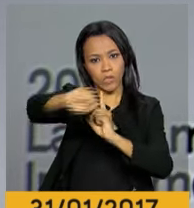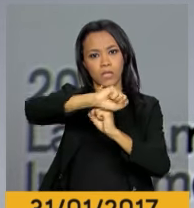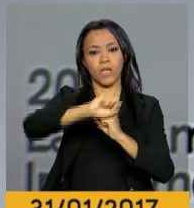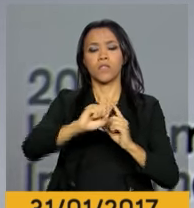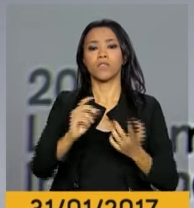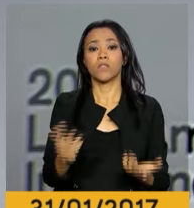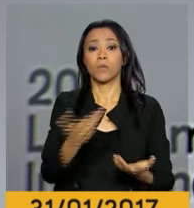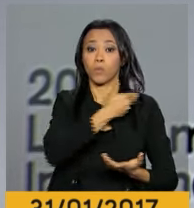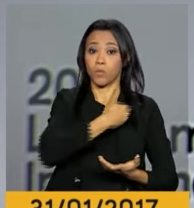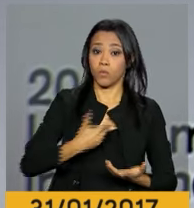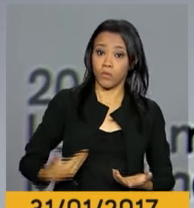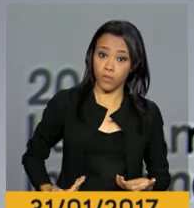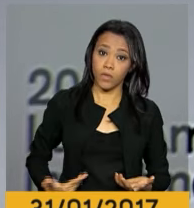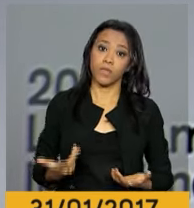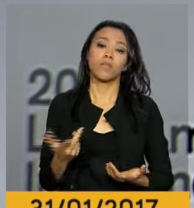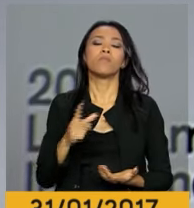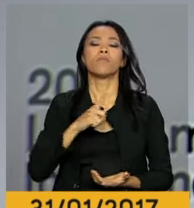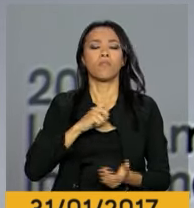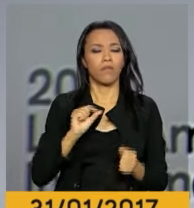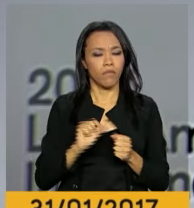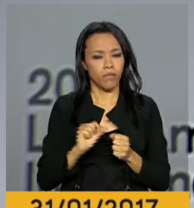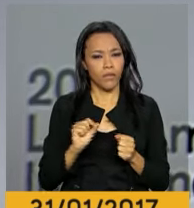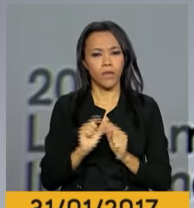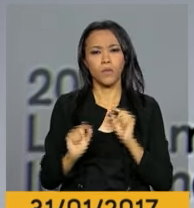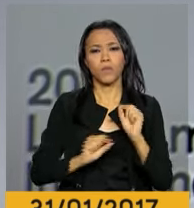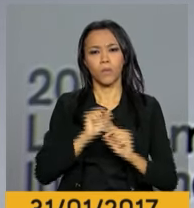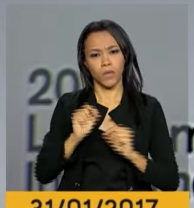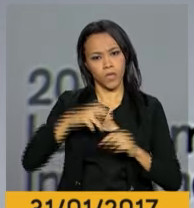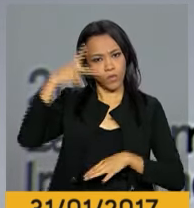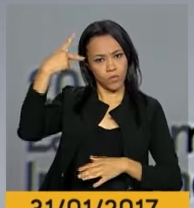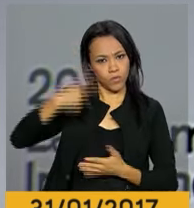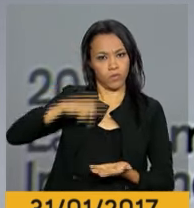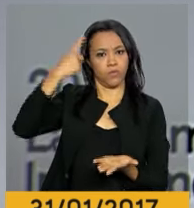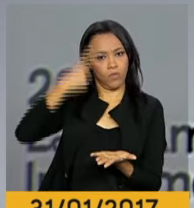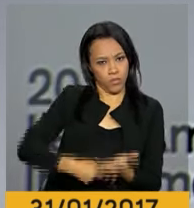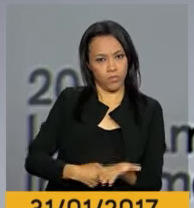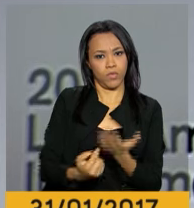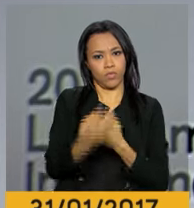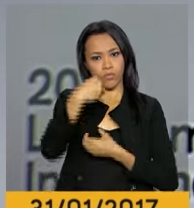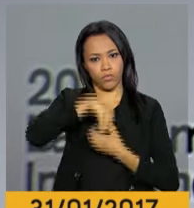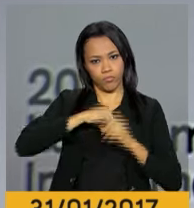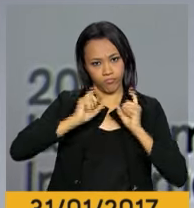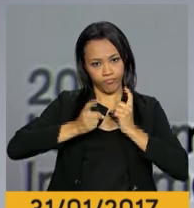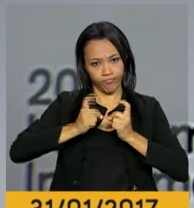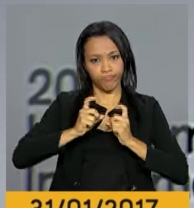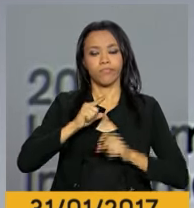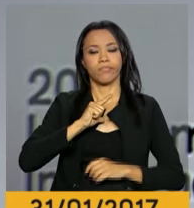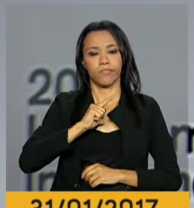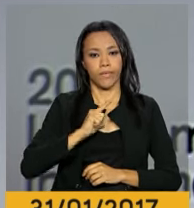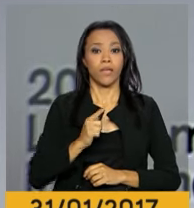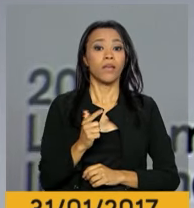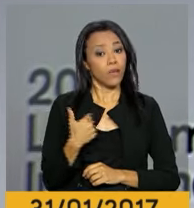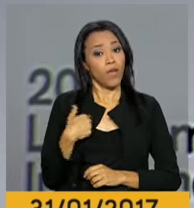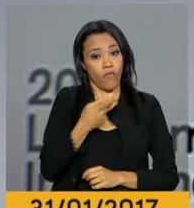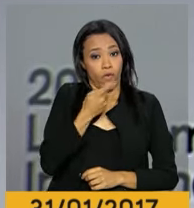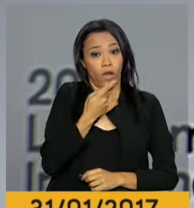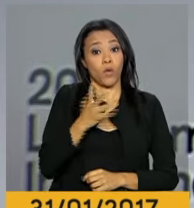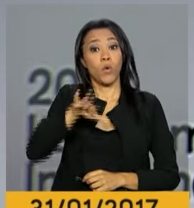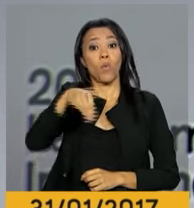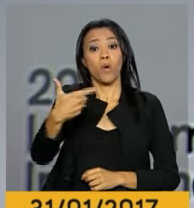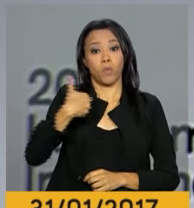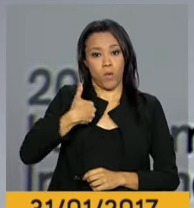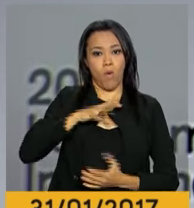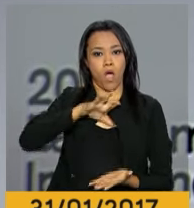o governo tem feito o seu dever de casa relato que ao assumirmos o